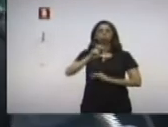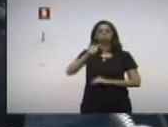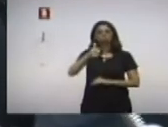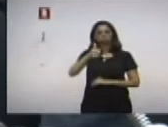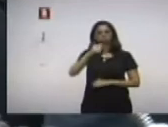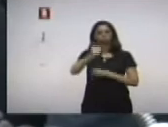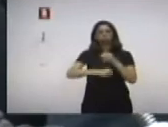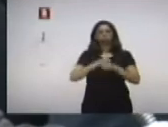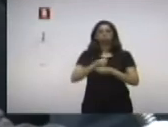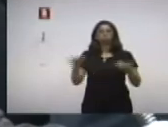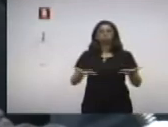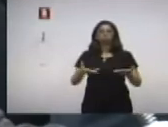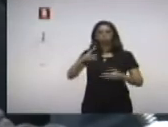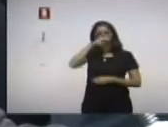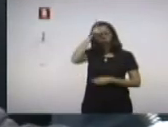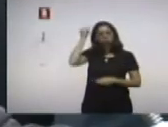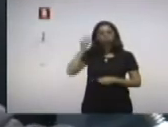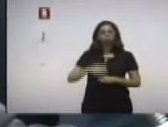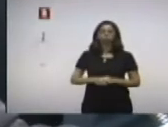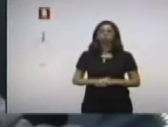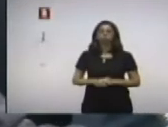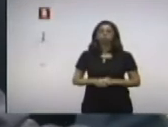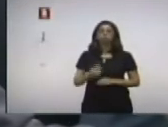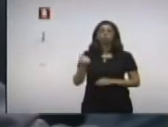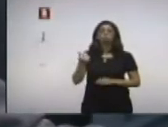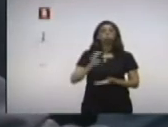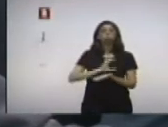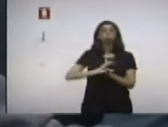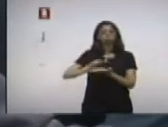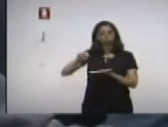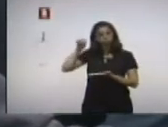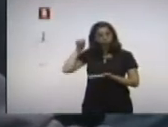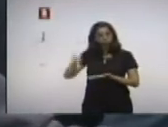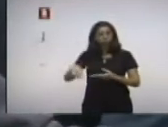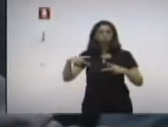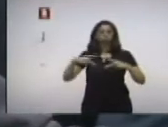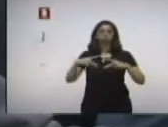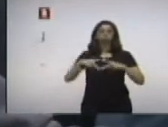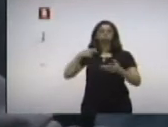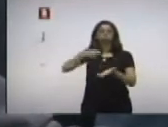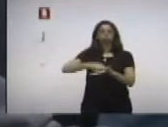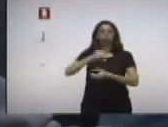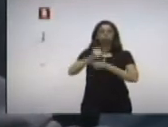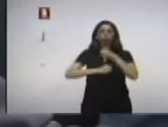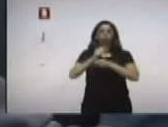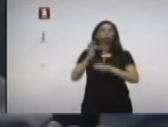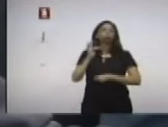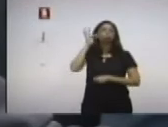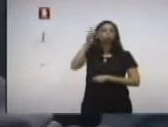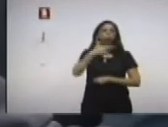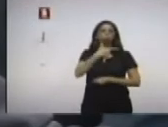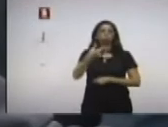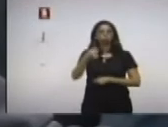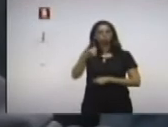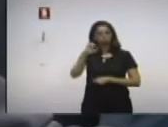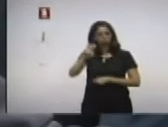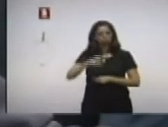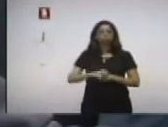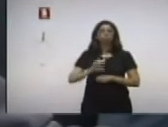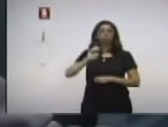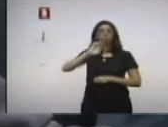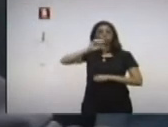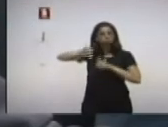51/2014 executivo que estima a receita e fixa a despesa do município de Paulínia para o exercício financeiro de 2015